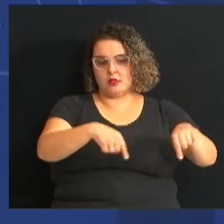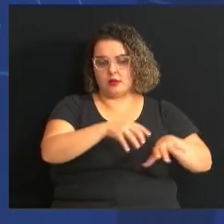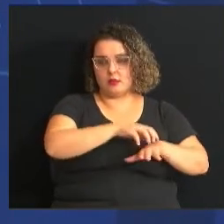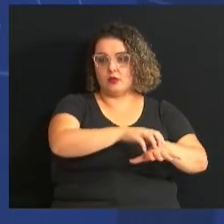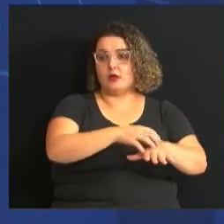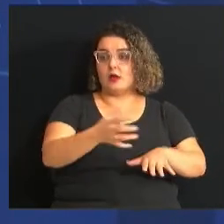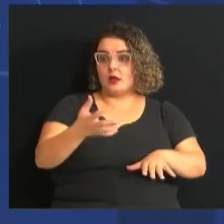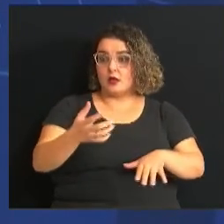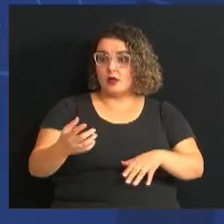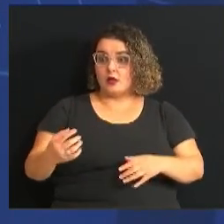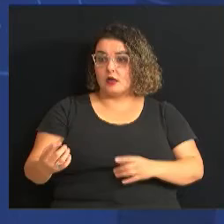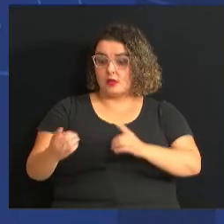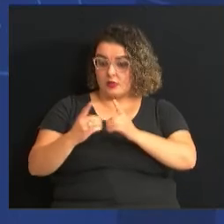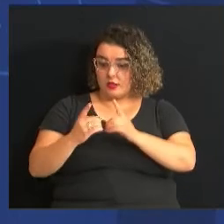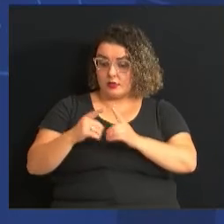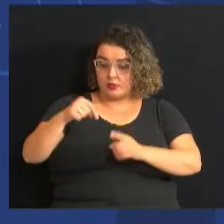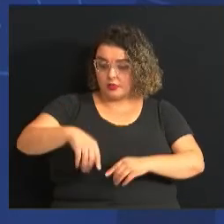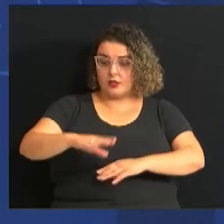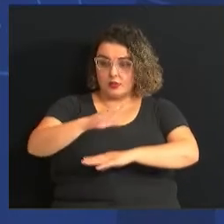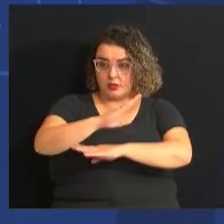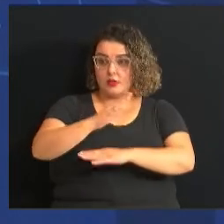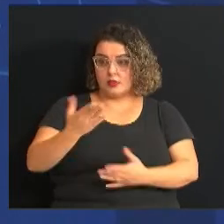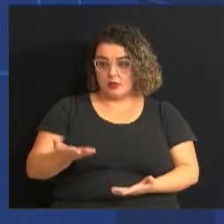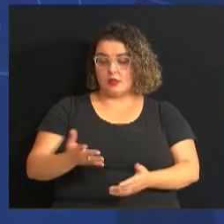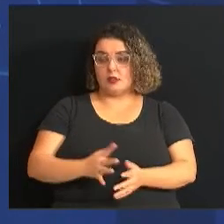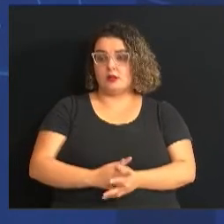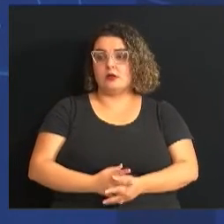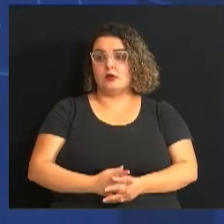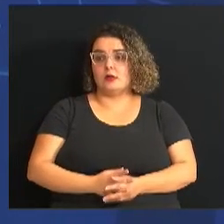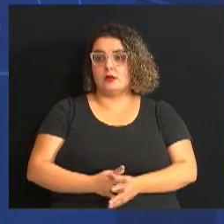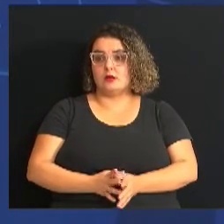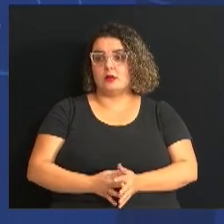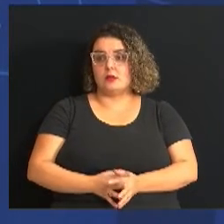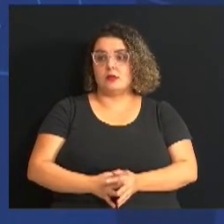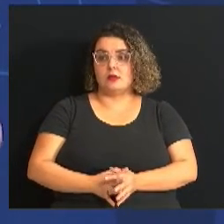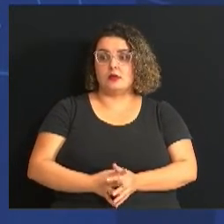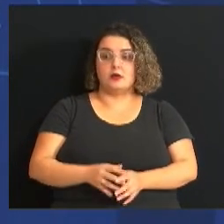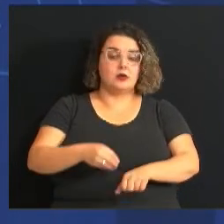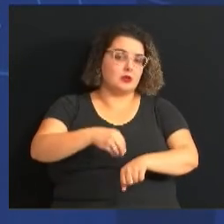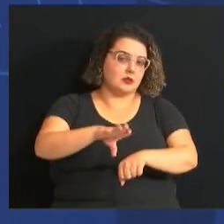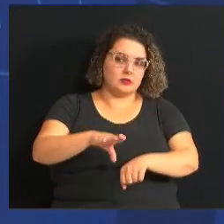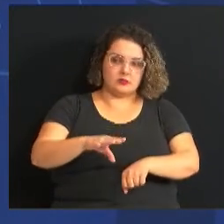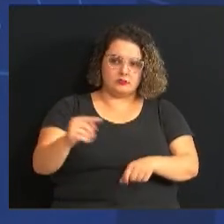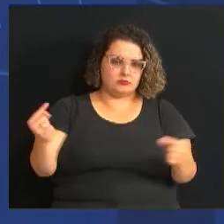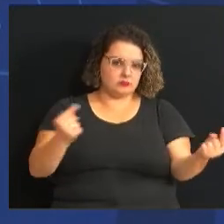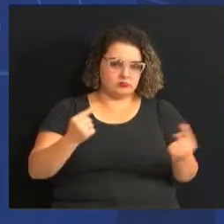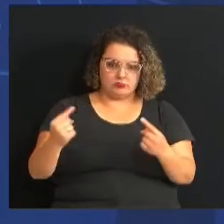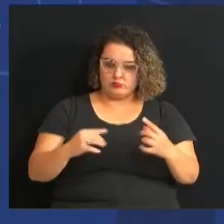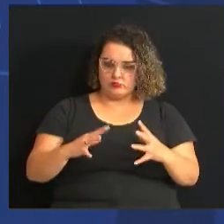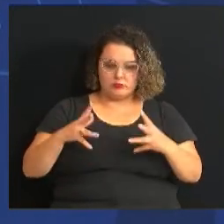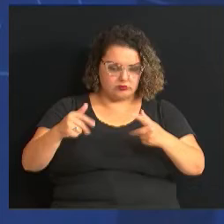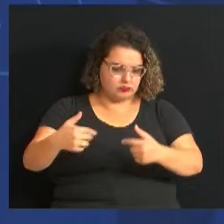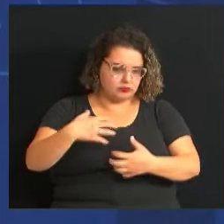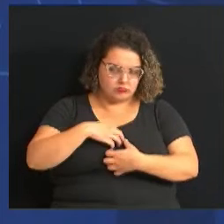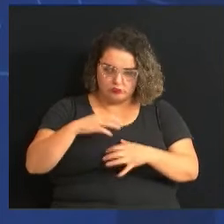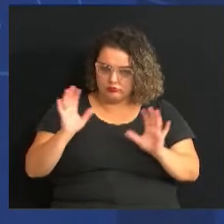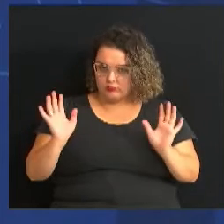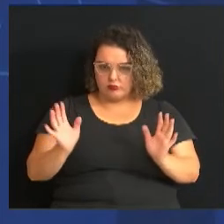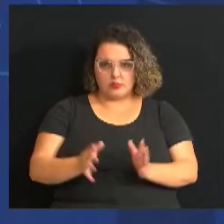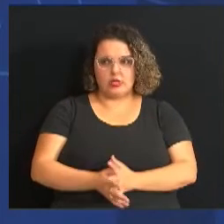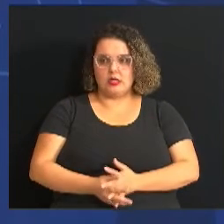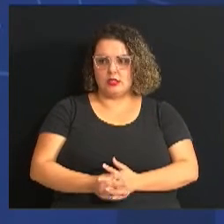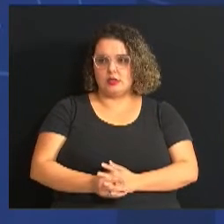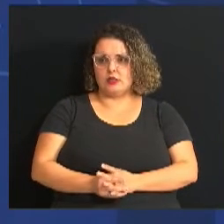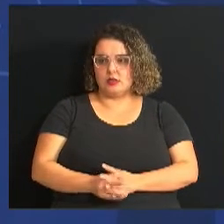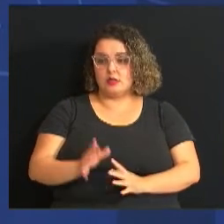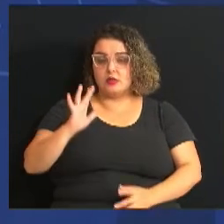também ser atendidos na Câmara Municipal, né? Então, as indicações, elas aparecem de tudo que é jeito, né? E eu acho muito